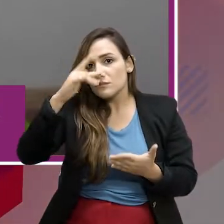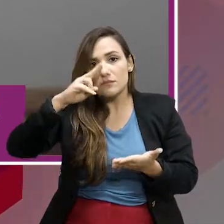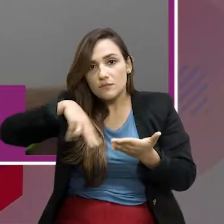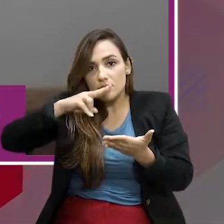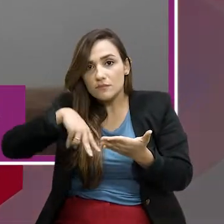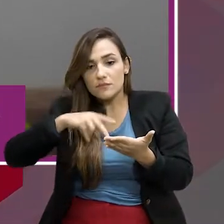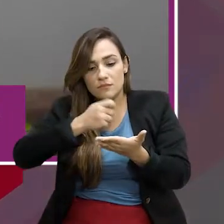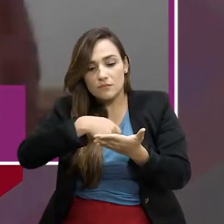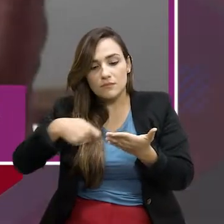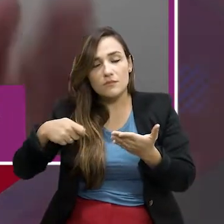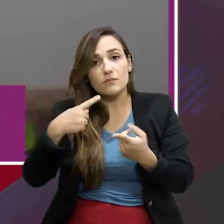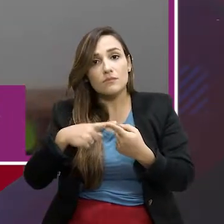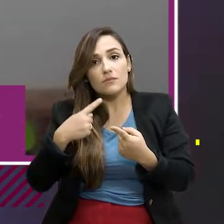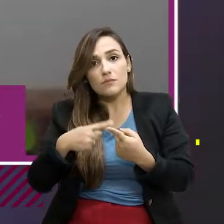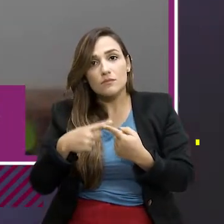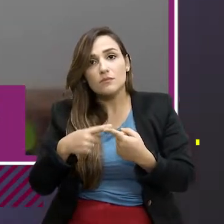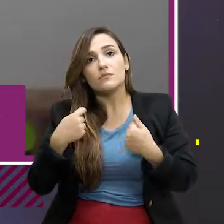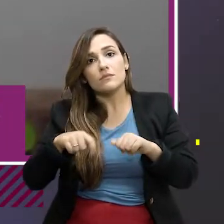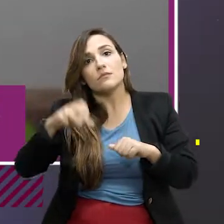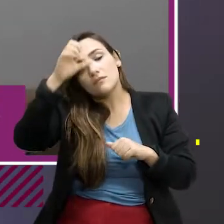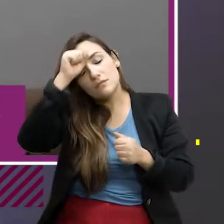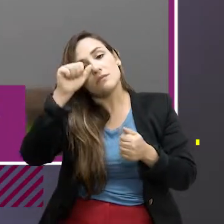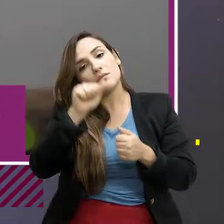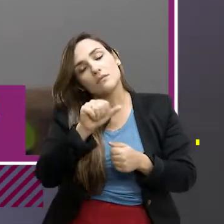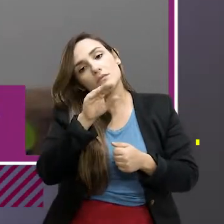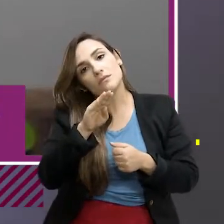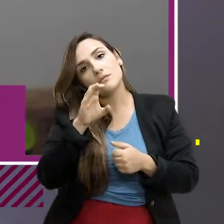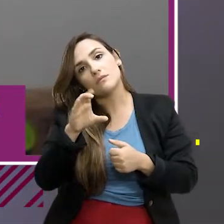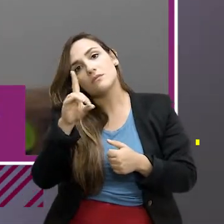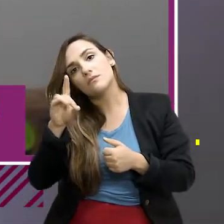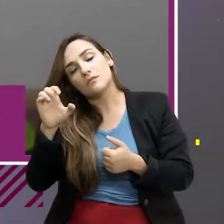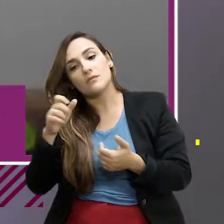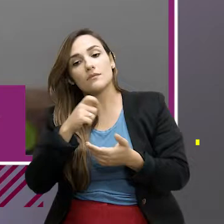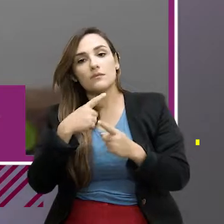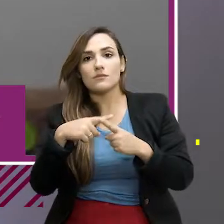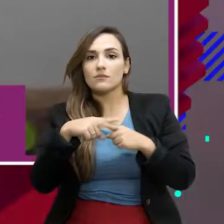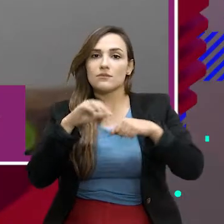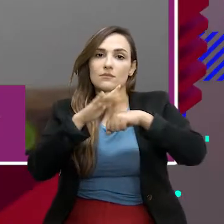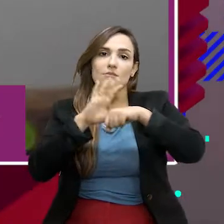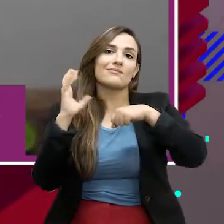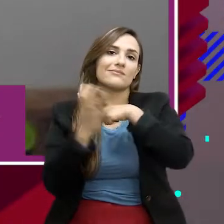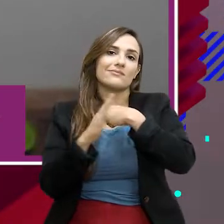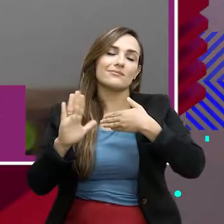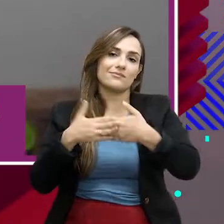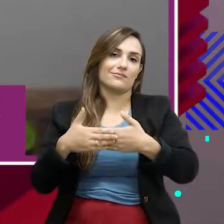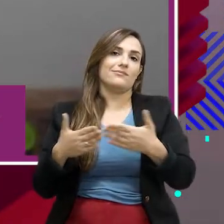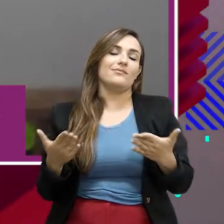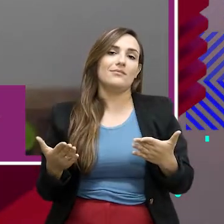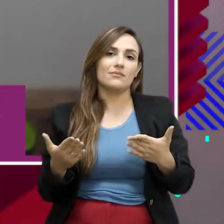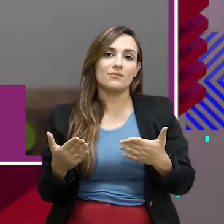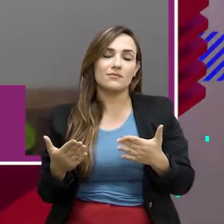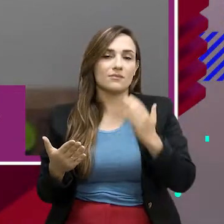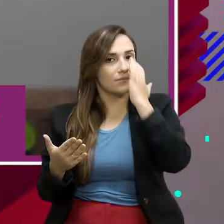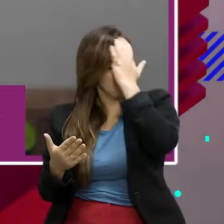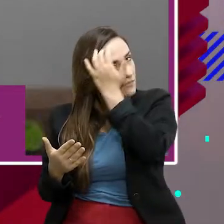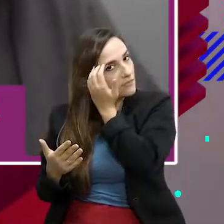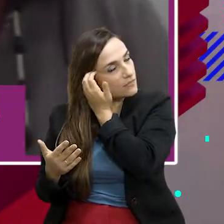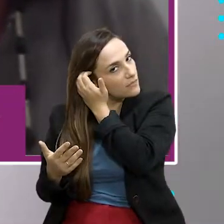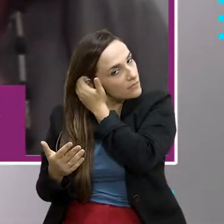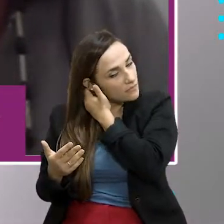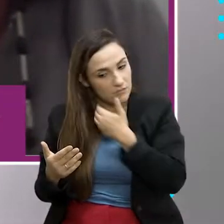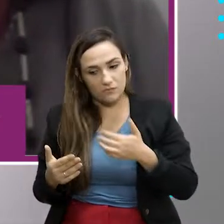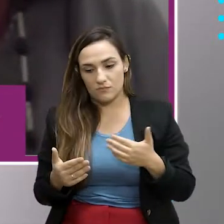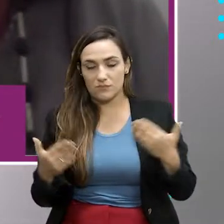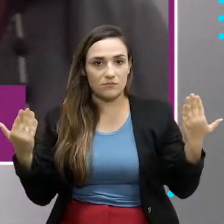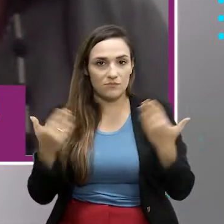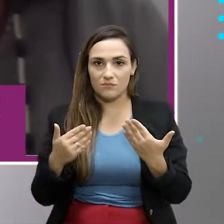que não sabe ler e escrever, porque exatamente nos últimos 2 anos, que seria a alfabetização, ela ficou privada disso. Essa